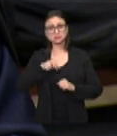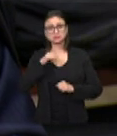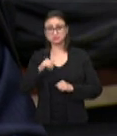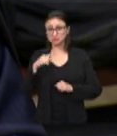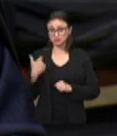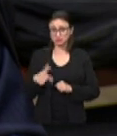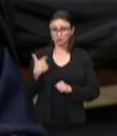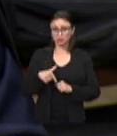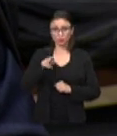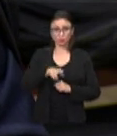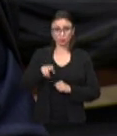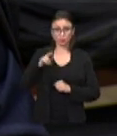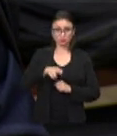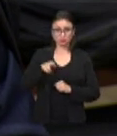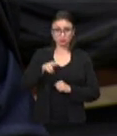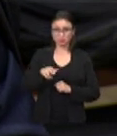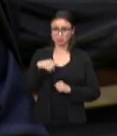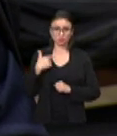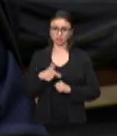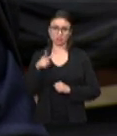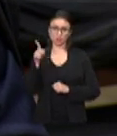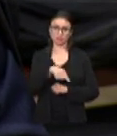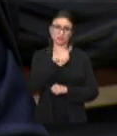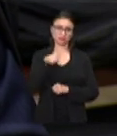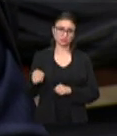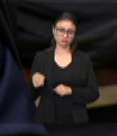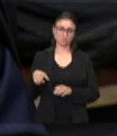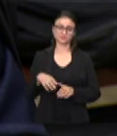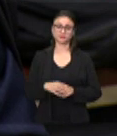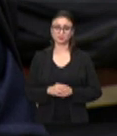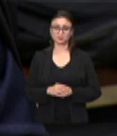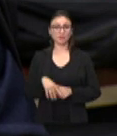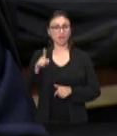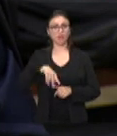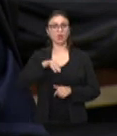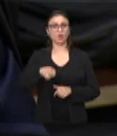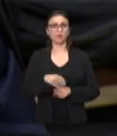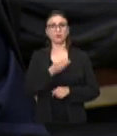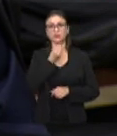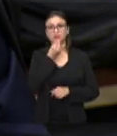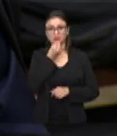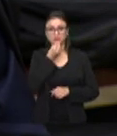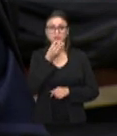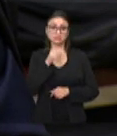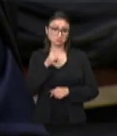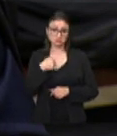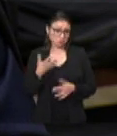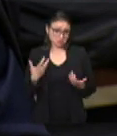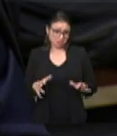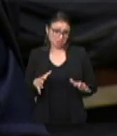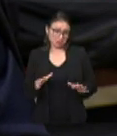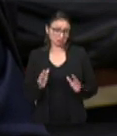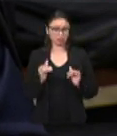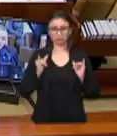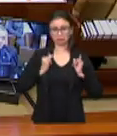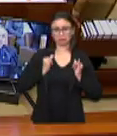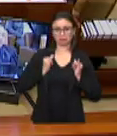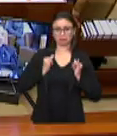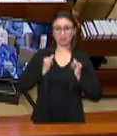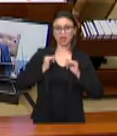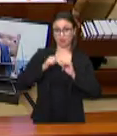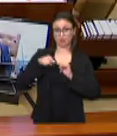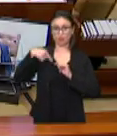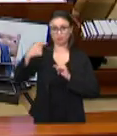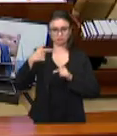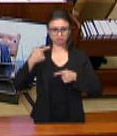for exercido, não gera nulidade. É uma oportunidade. Se não quiser exercer, não exerceu. Mas esse é um outro